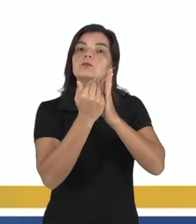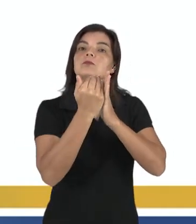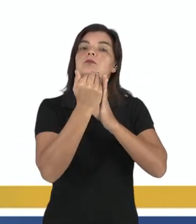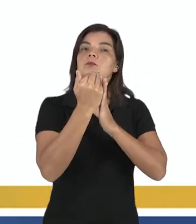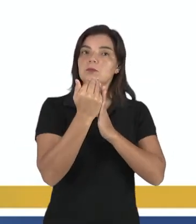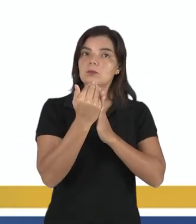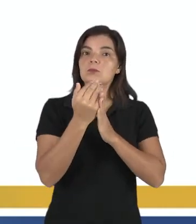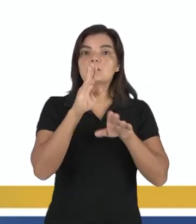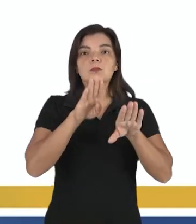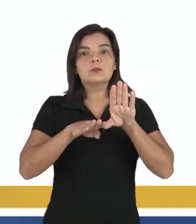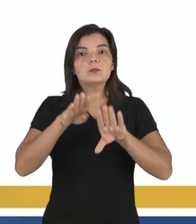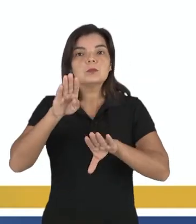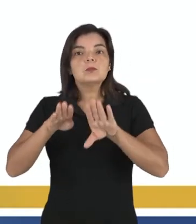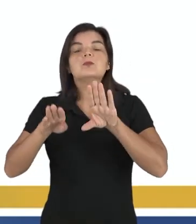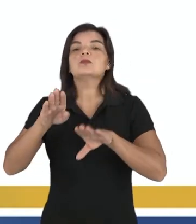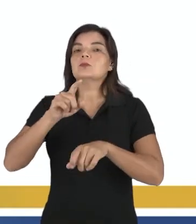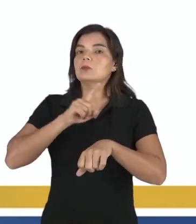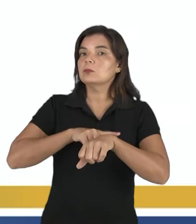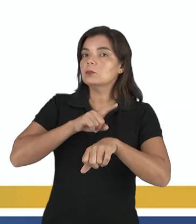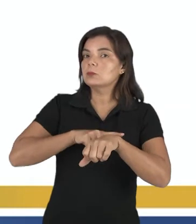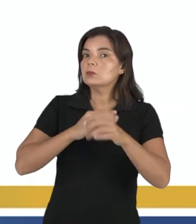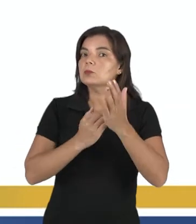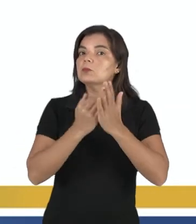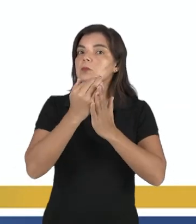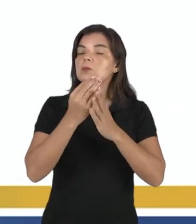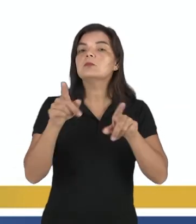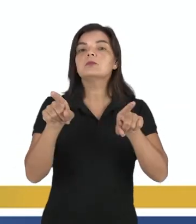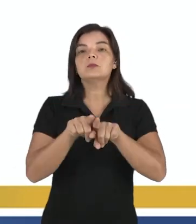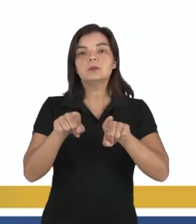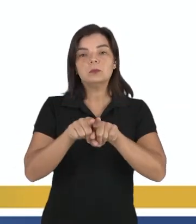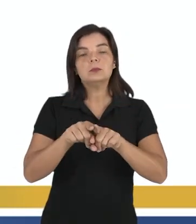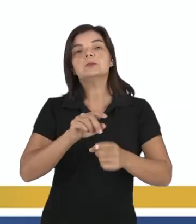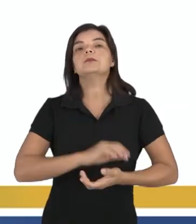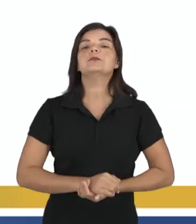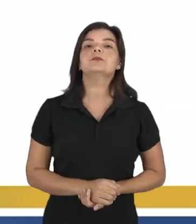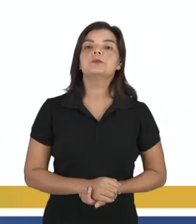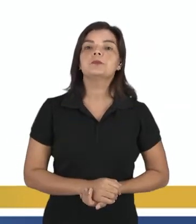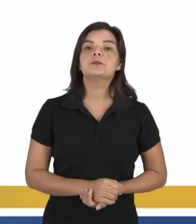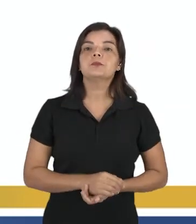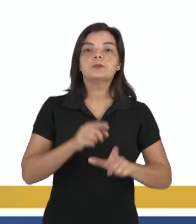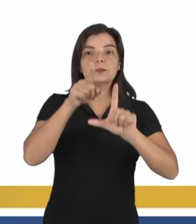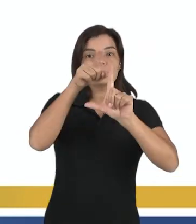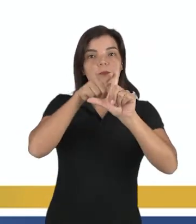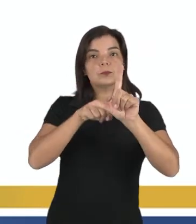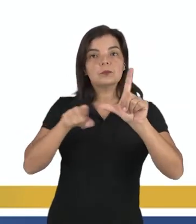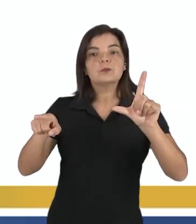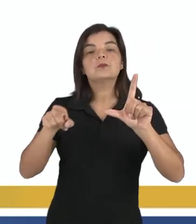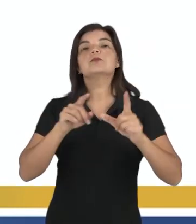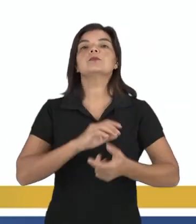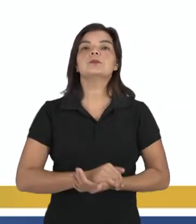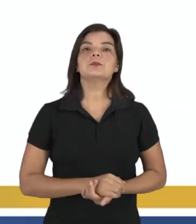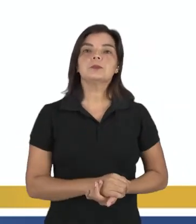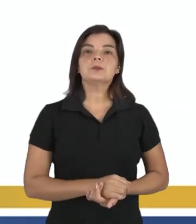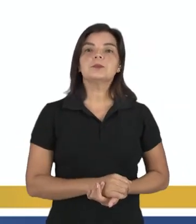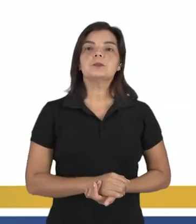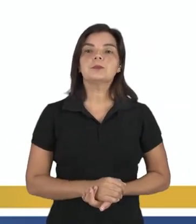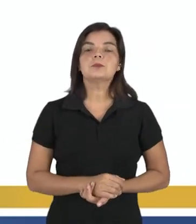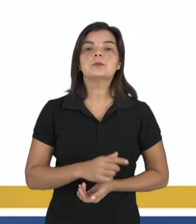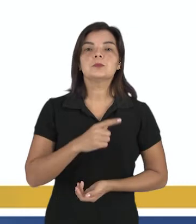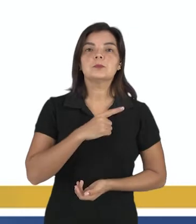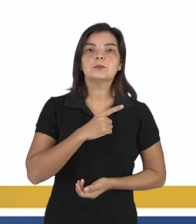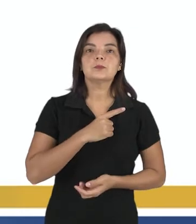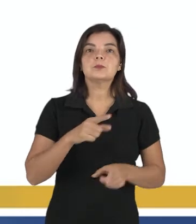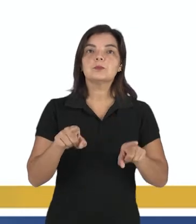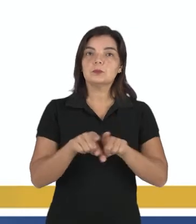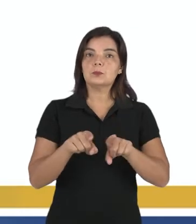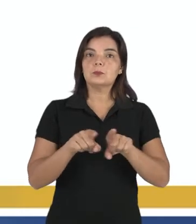aí conforme o tempo. Tudo bem? Vamos representar isso na fórmula, no gráfico? Então, vocês vão ter da